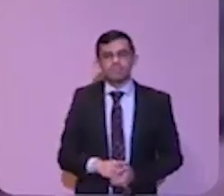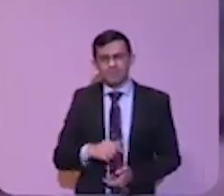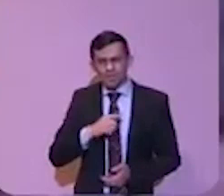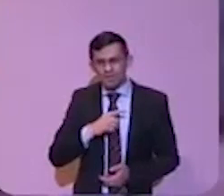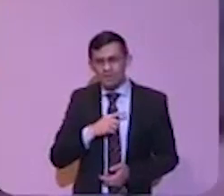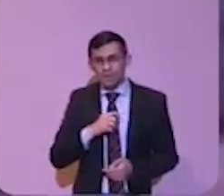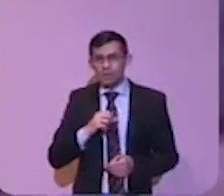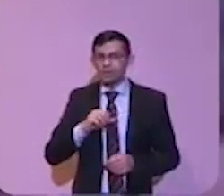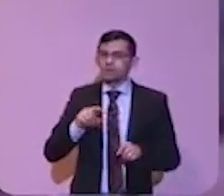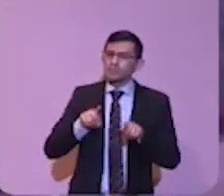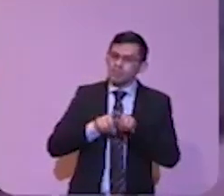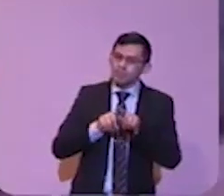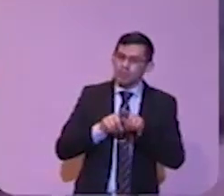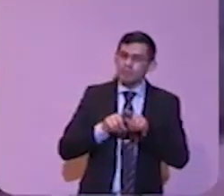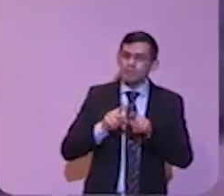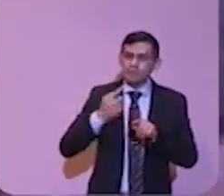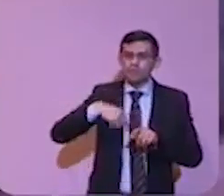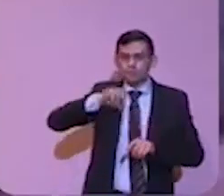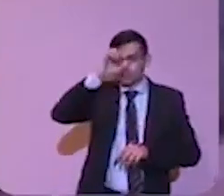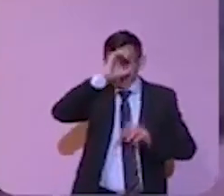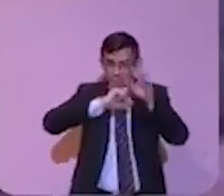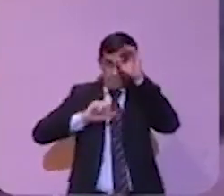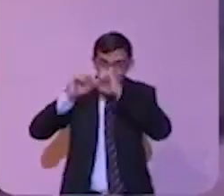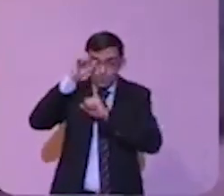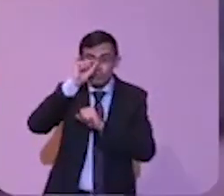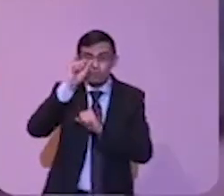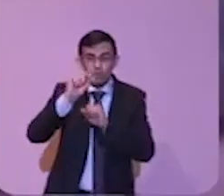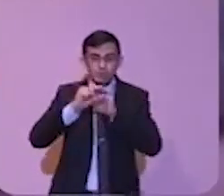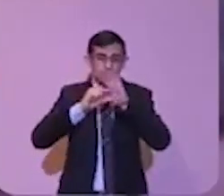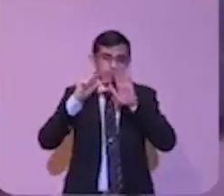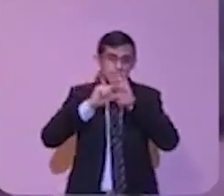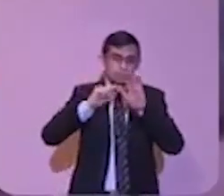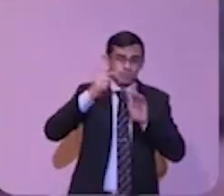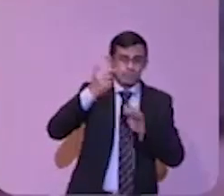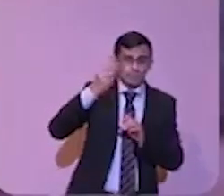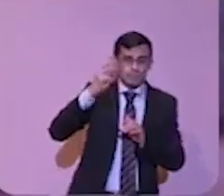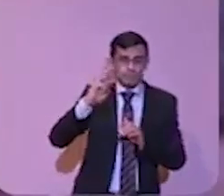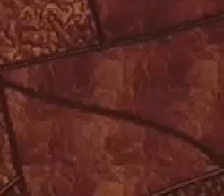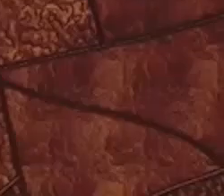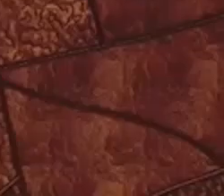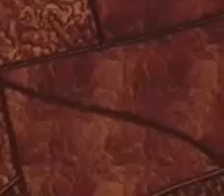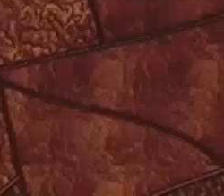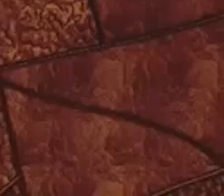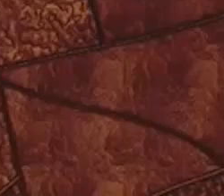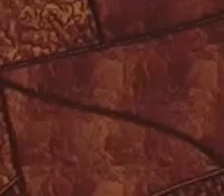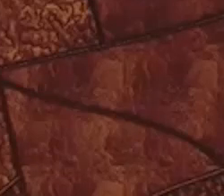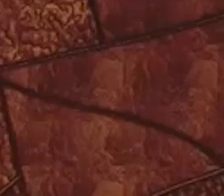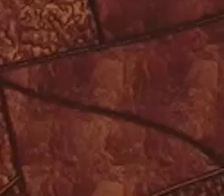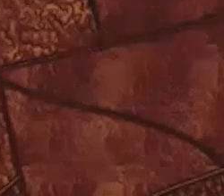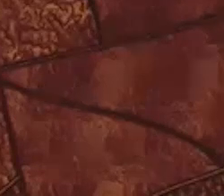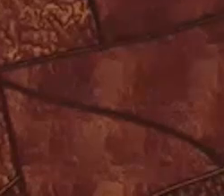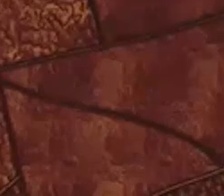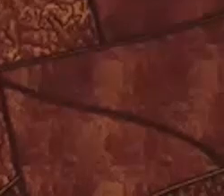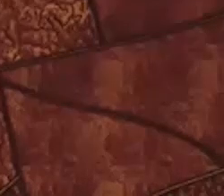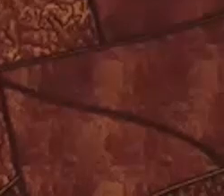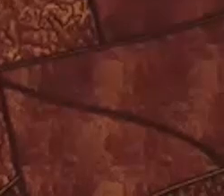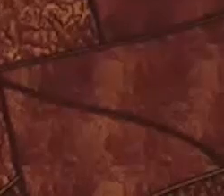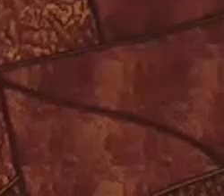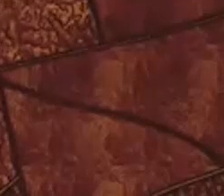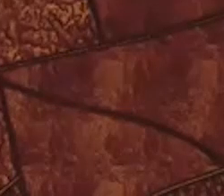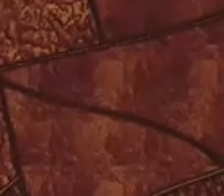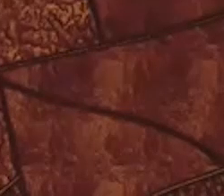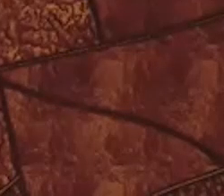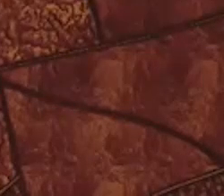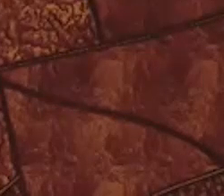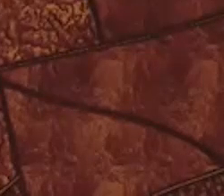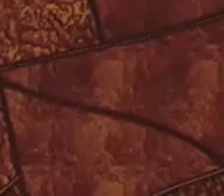E ainda por último, aprendemos a partir do versículo 23. Quanto a mim, longe de mim que